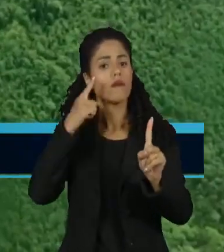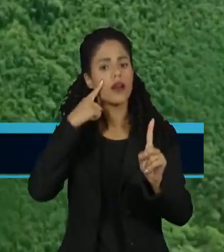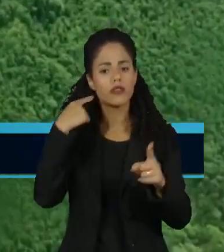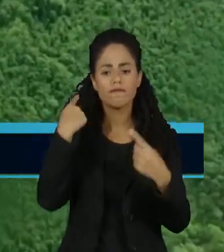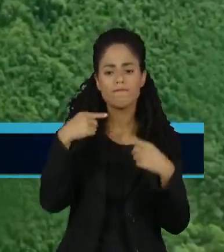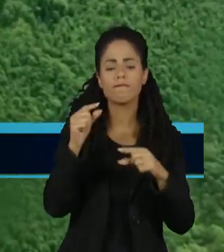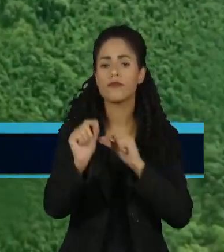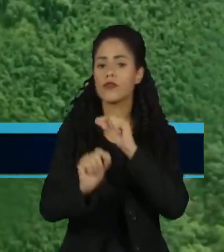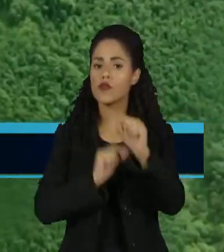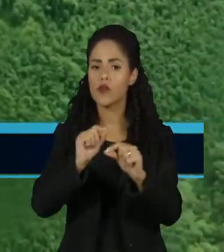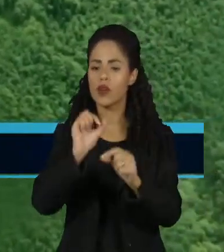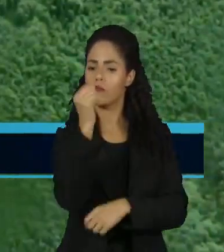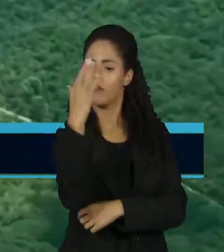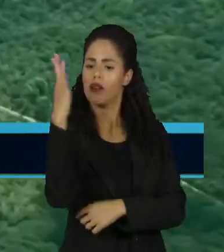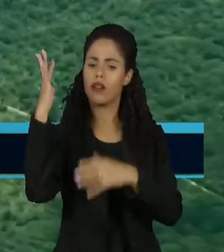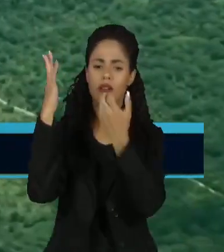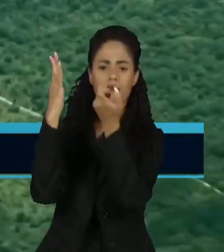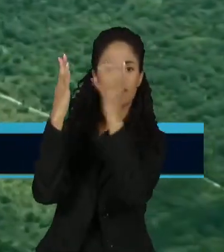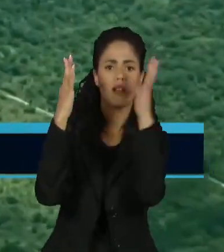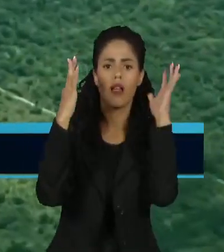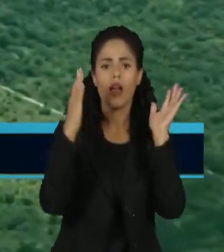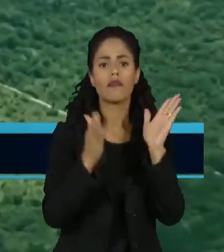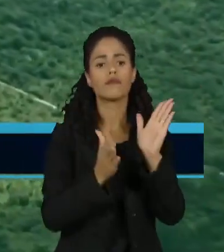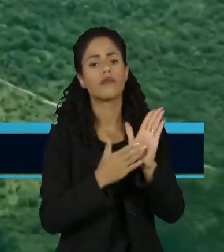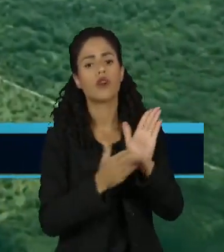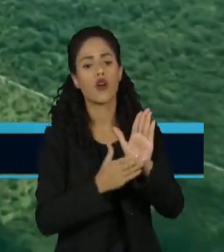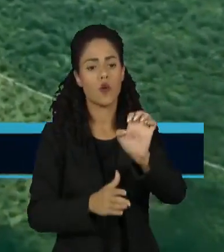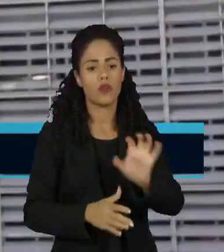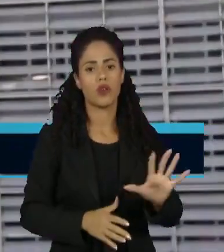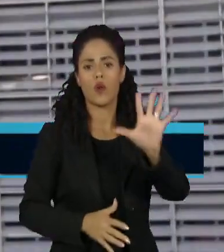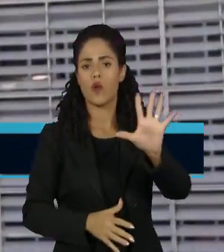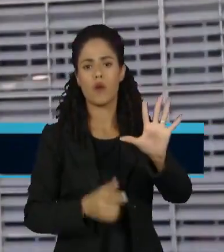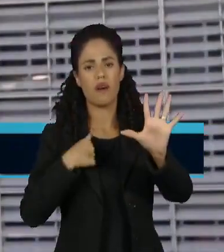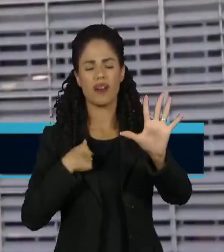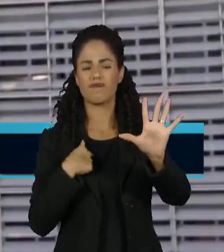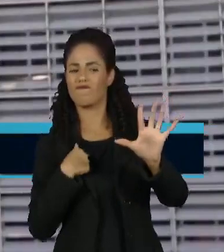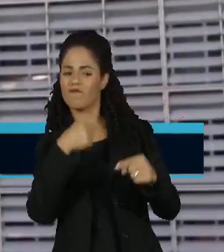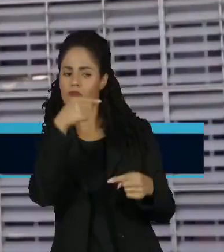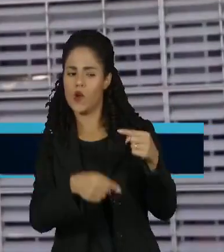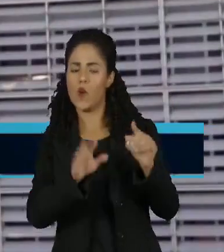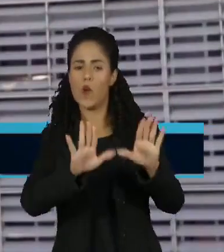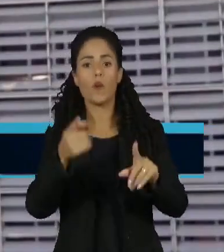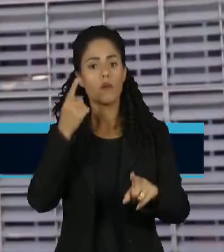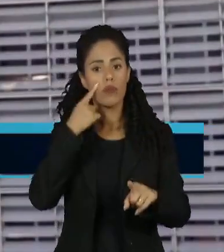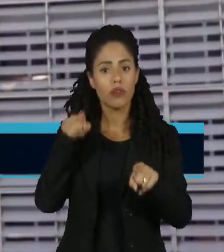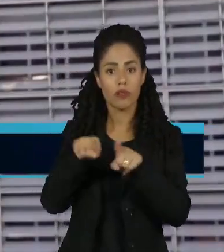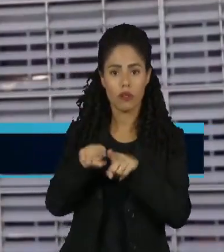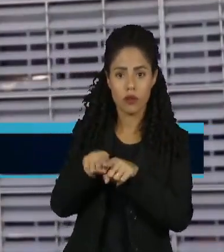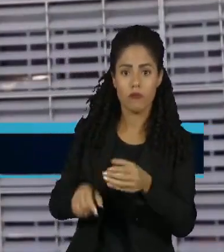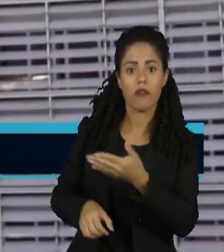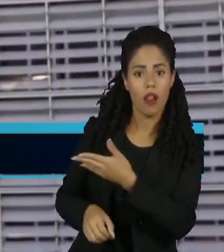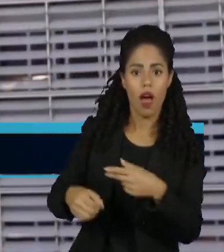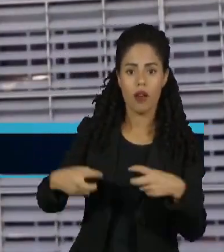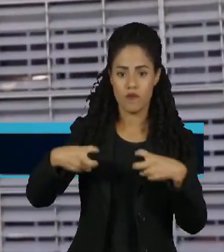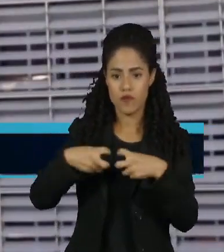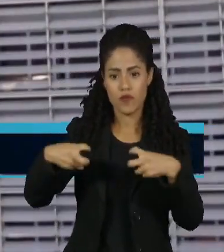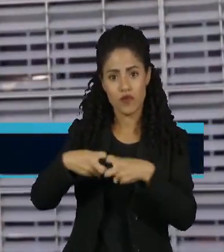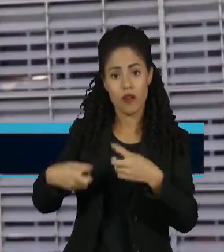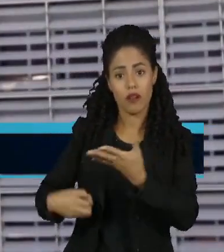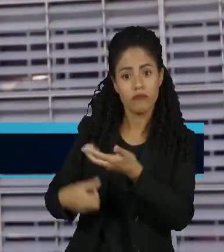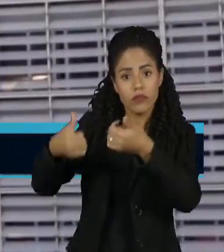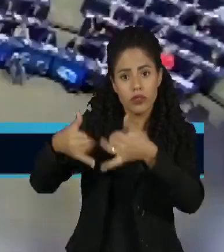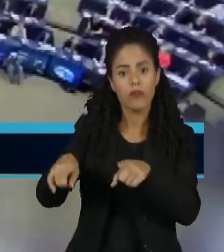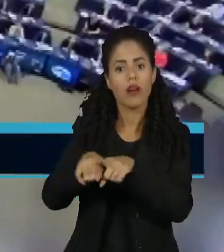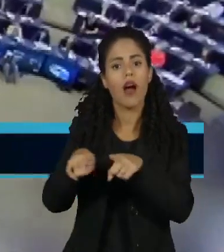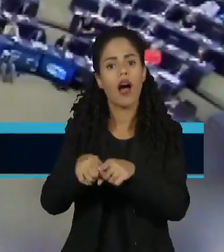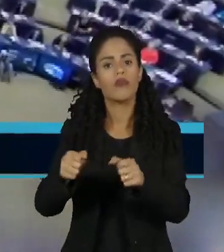é que a questão ambiental imposta pelos europeus não agrada. Do lado de Bruxelas, as eleições para o